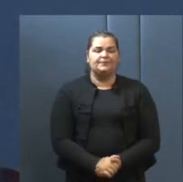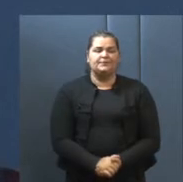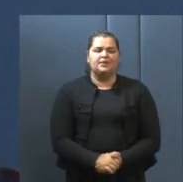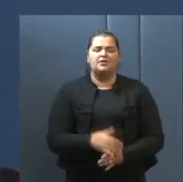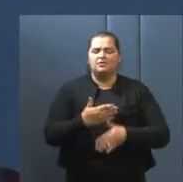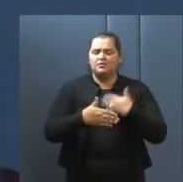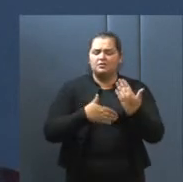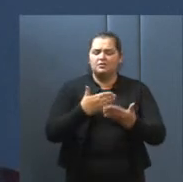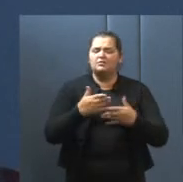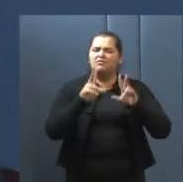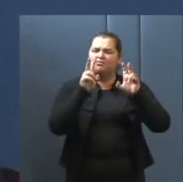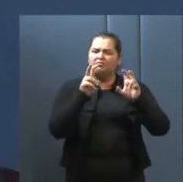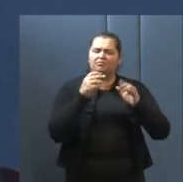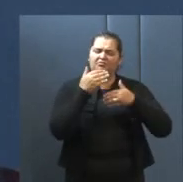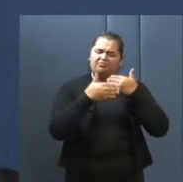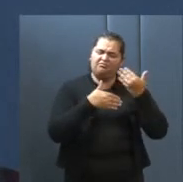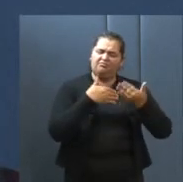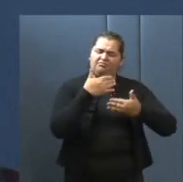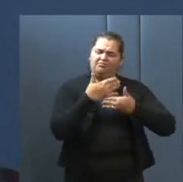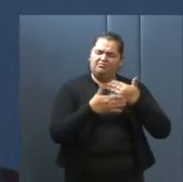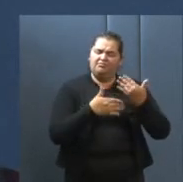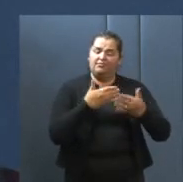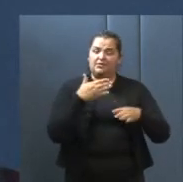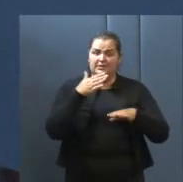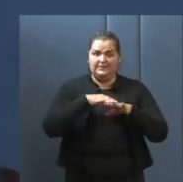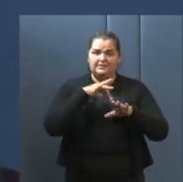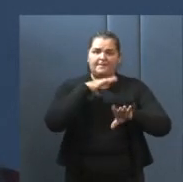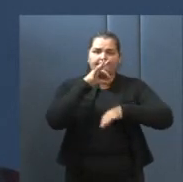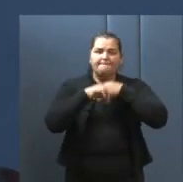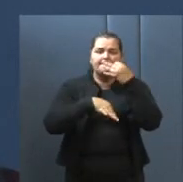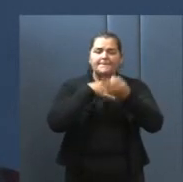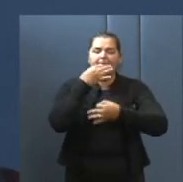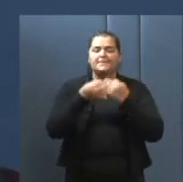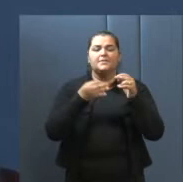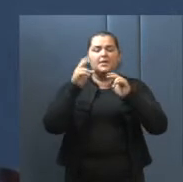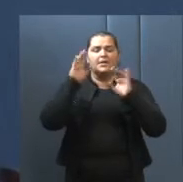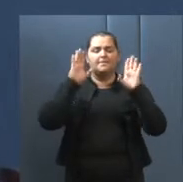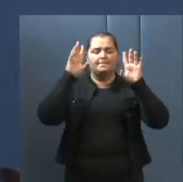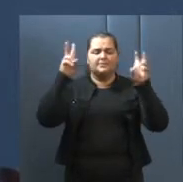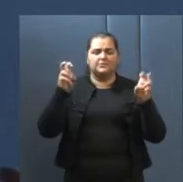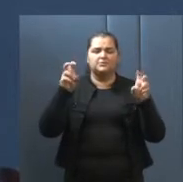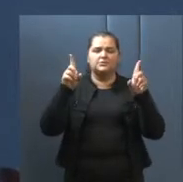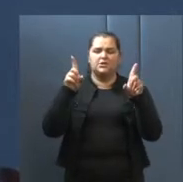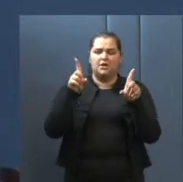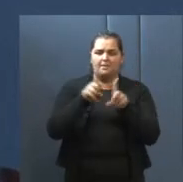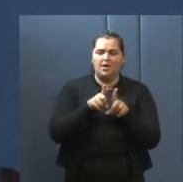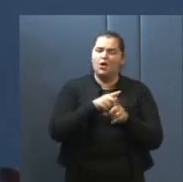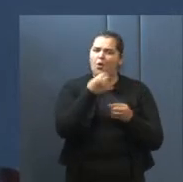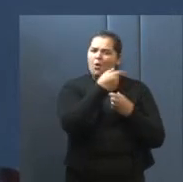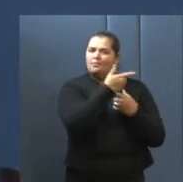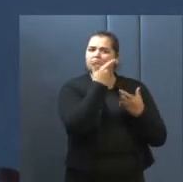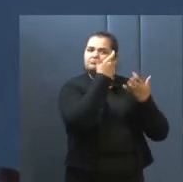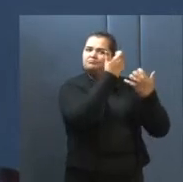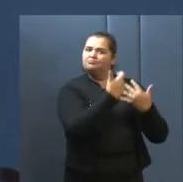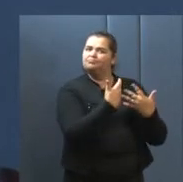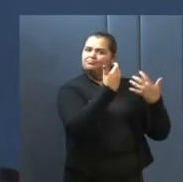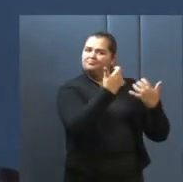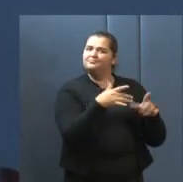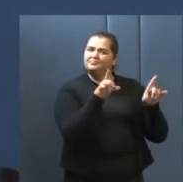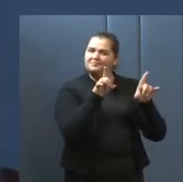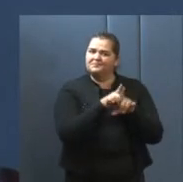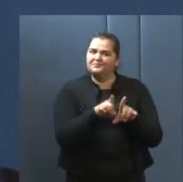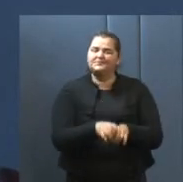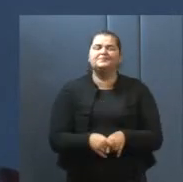trazendo alguns casos que têm sido mais palpitantes no âmbito principalmente do clube, como o Caio acabou de falar. A ideia também não